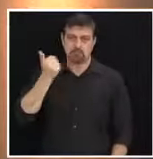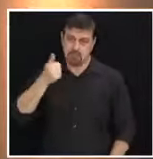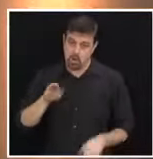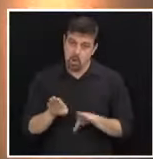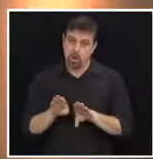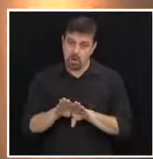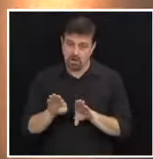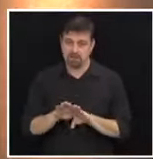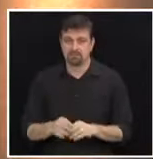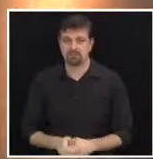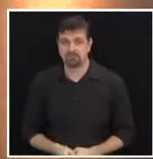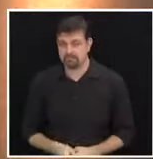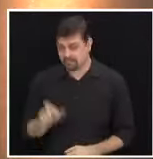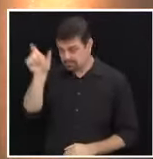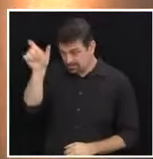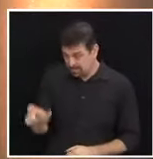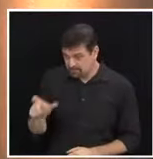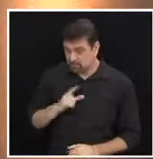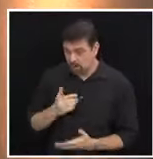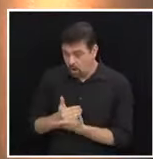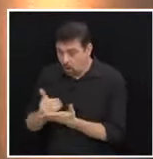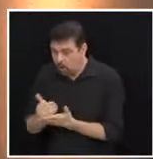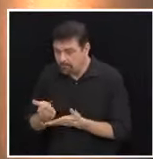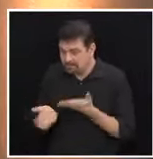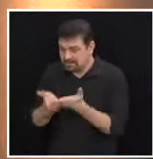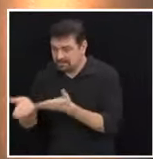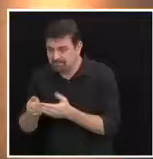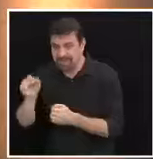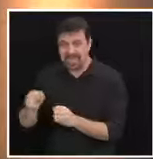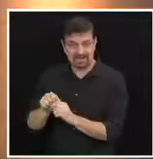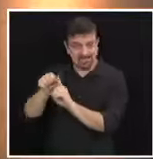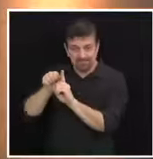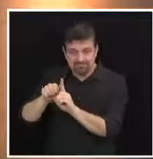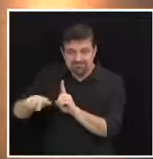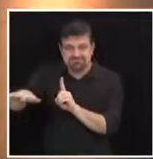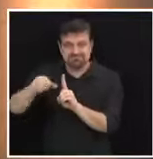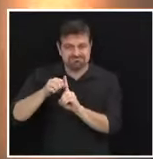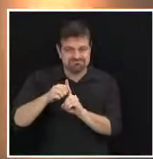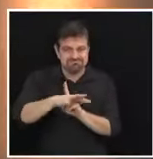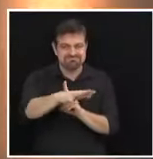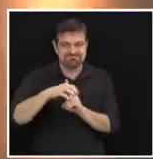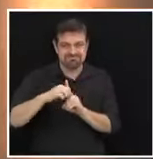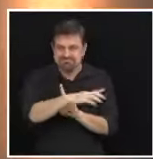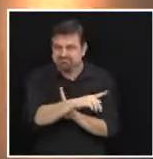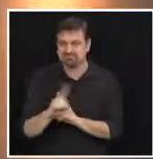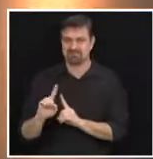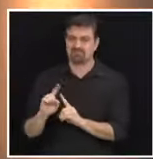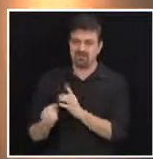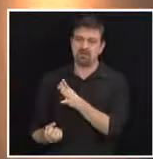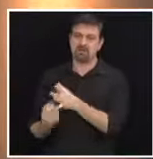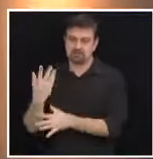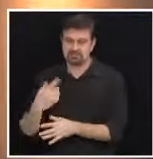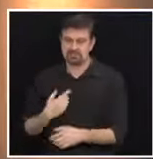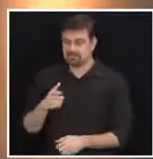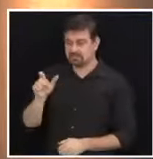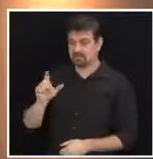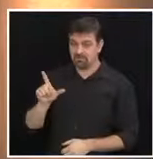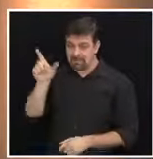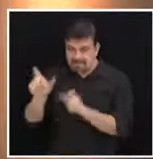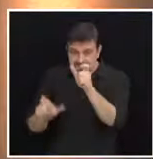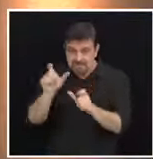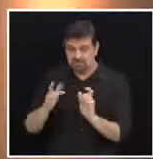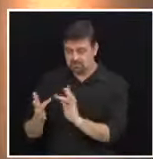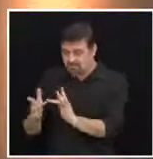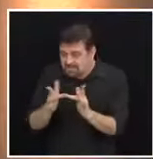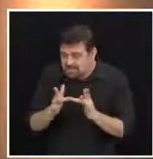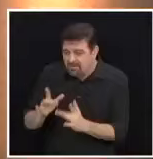também, a partir do momento que você está em tratamento, diminui o risco de você estar transmitindo também. Então, é uma forma também de preservar as pessoas que você ama, que convive